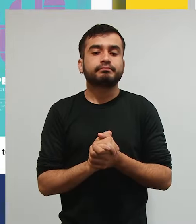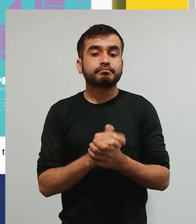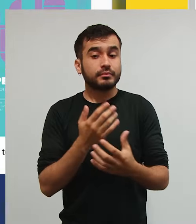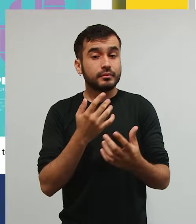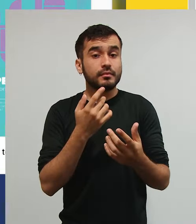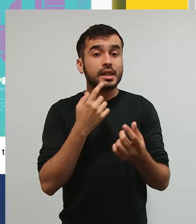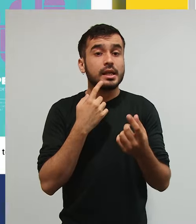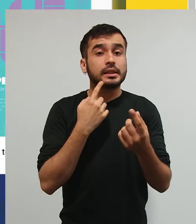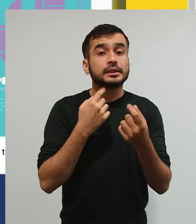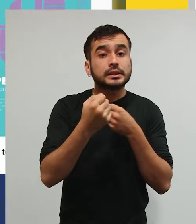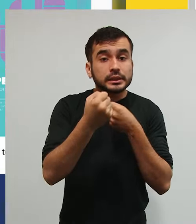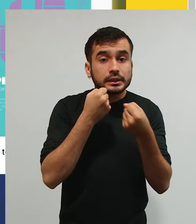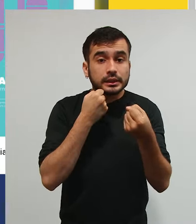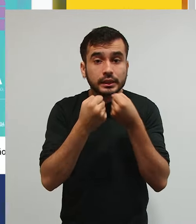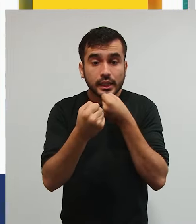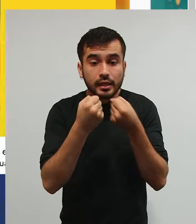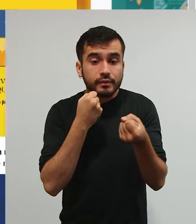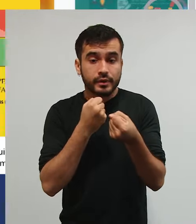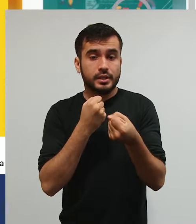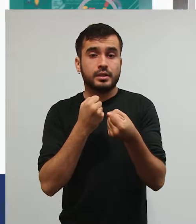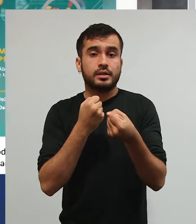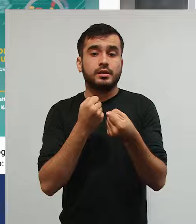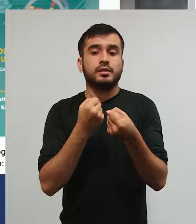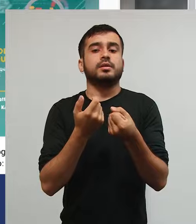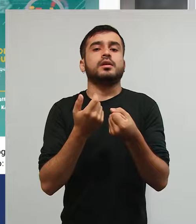aqui. Opa, passei.